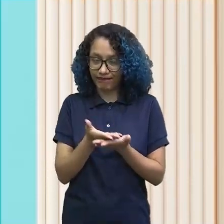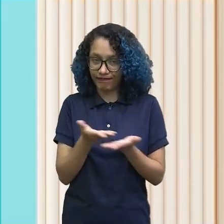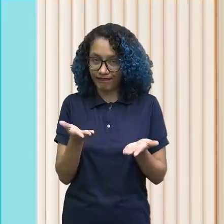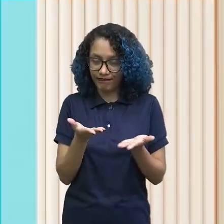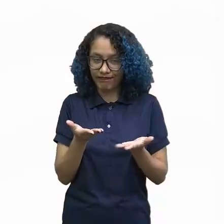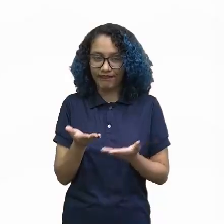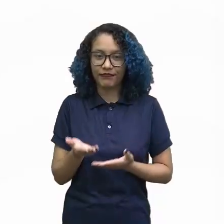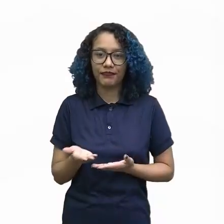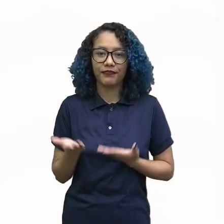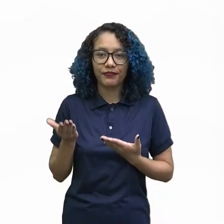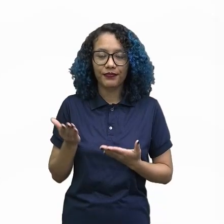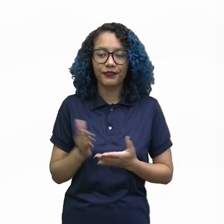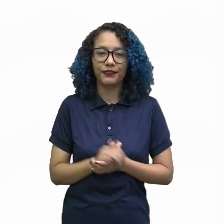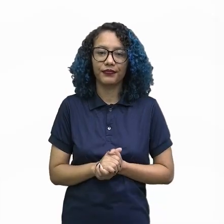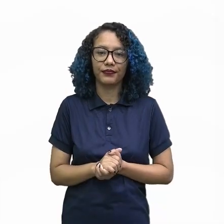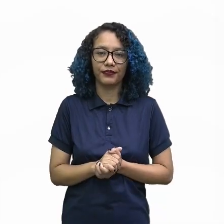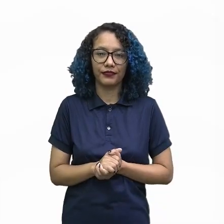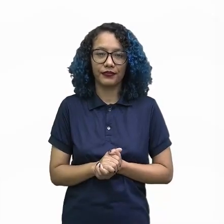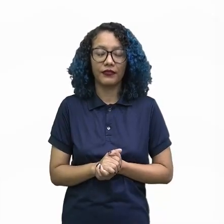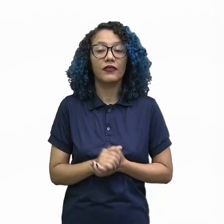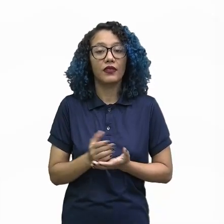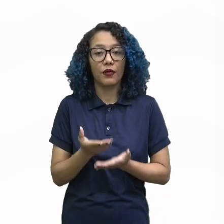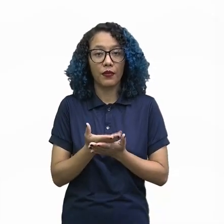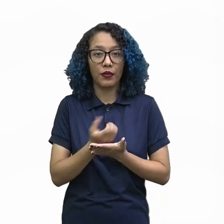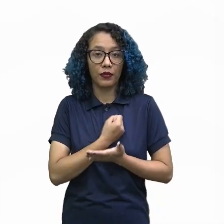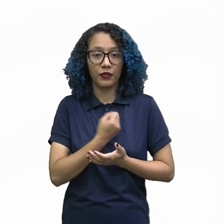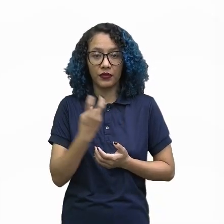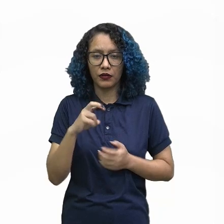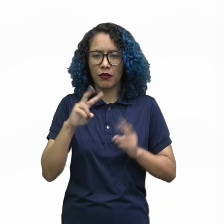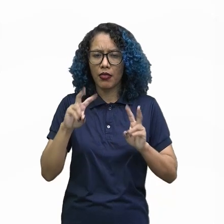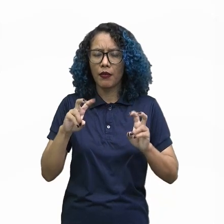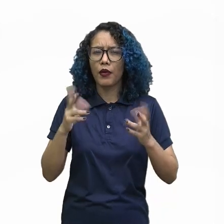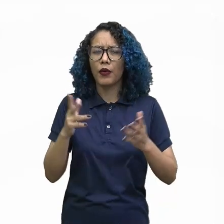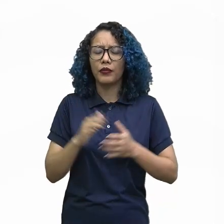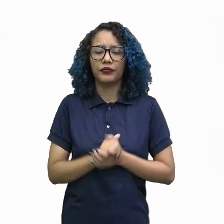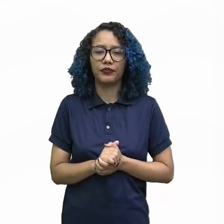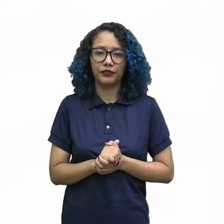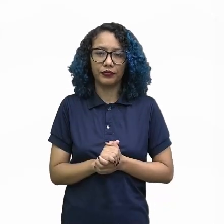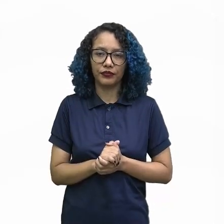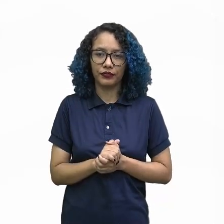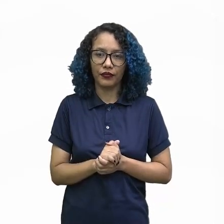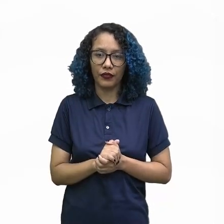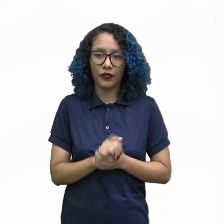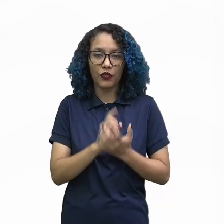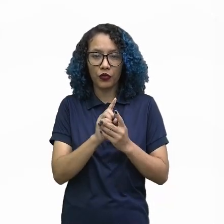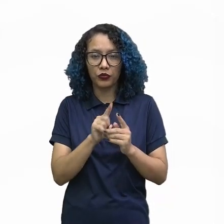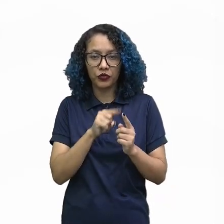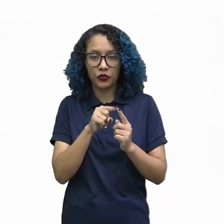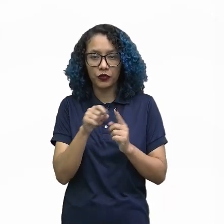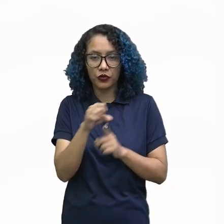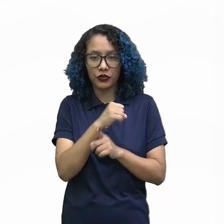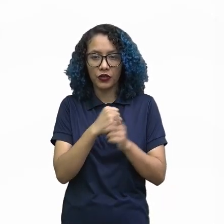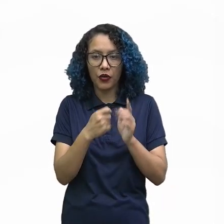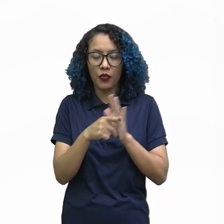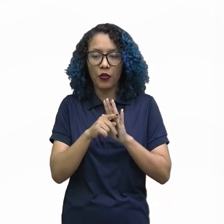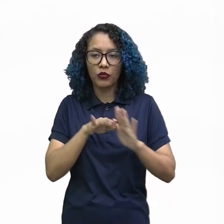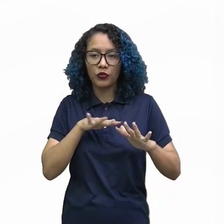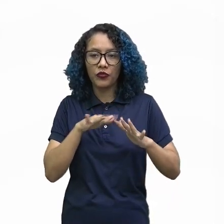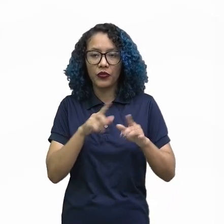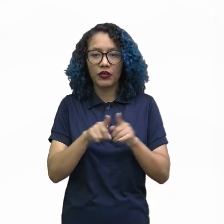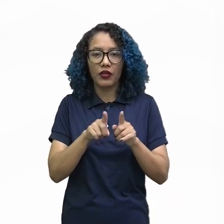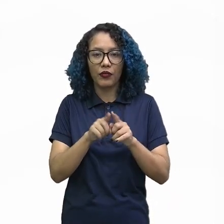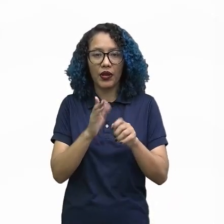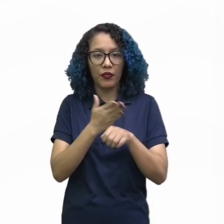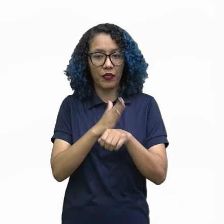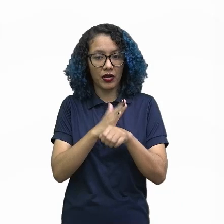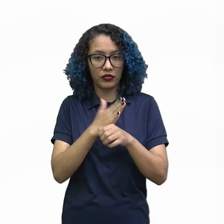que teremos na aula? Aula 5. Objeto de conhecimento. Funções sociais dos movimentos e das